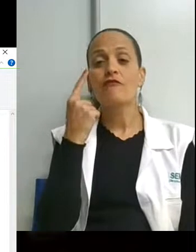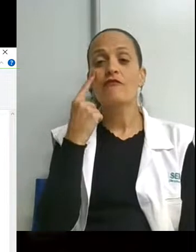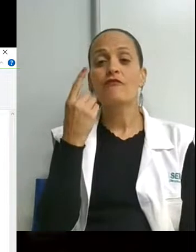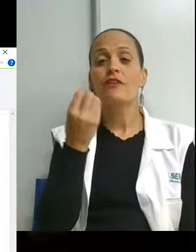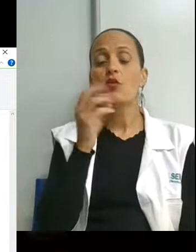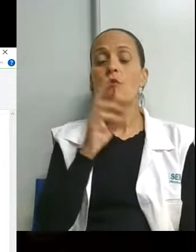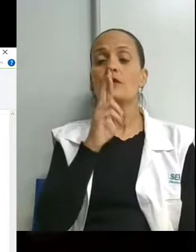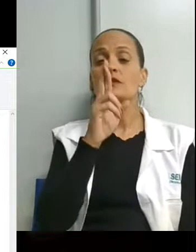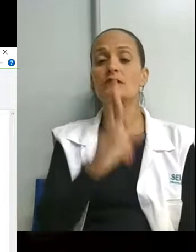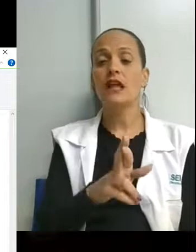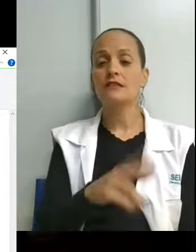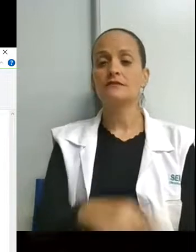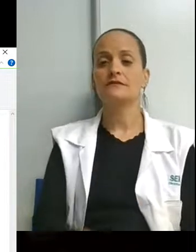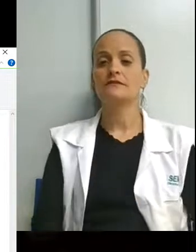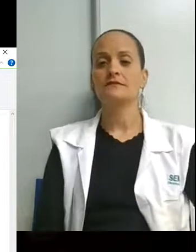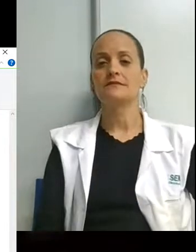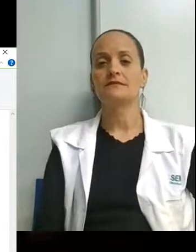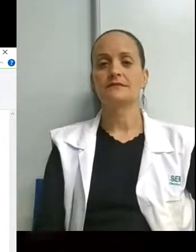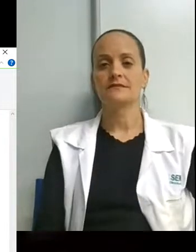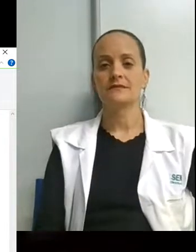ser